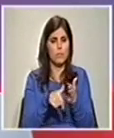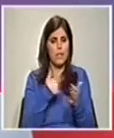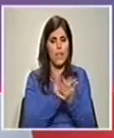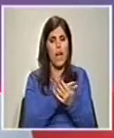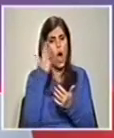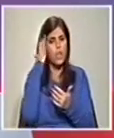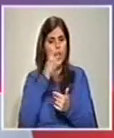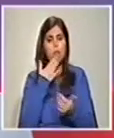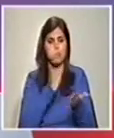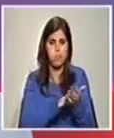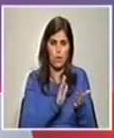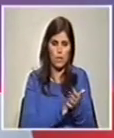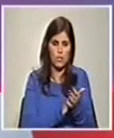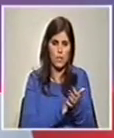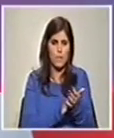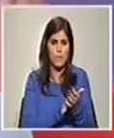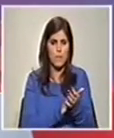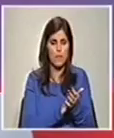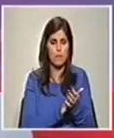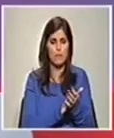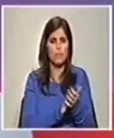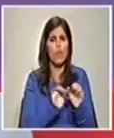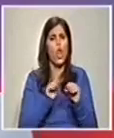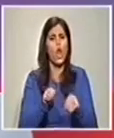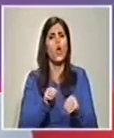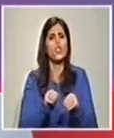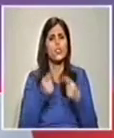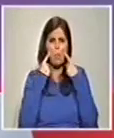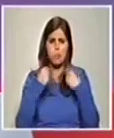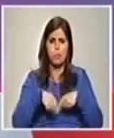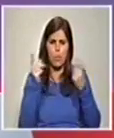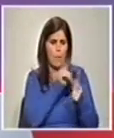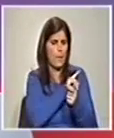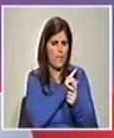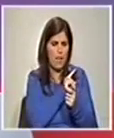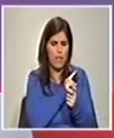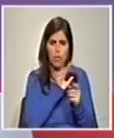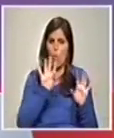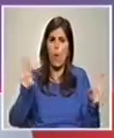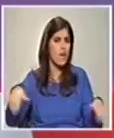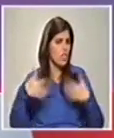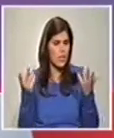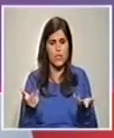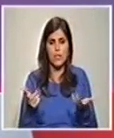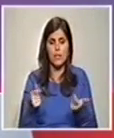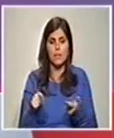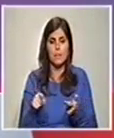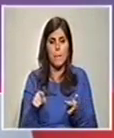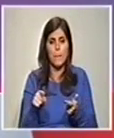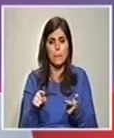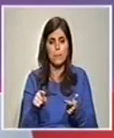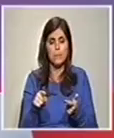hotéis, a restaurantes, a estabelecimentos públicos, sejam eles públicos e privados, sejam eles quais sejam,